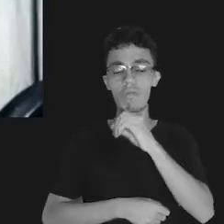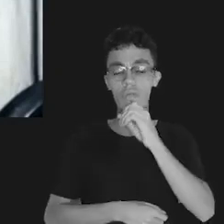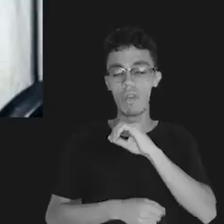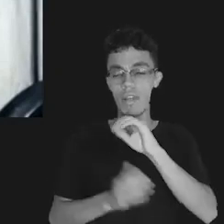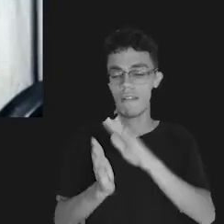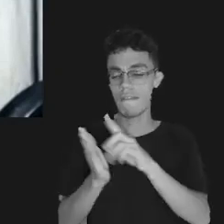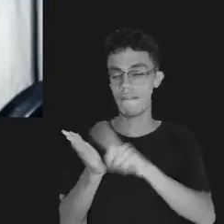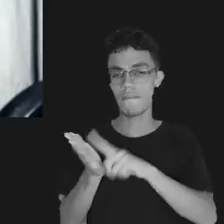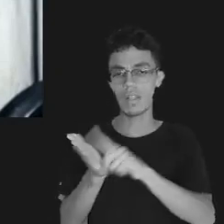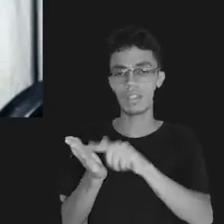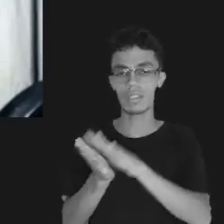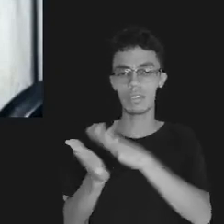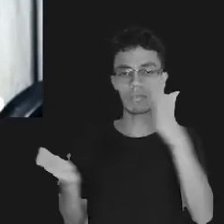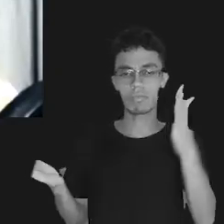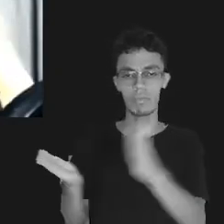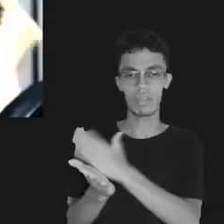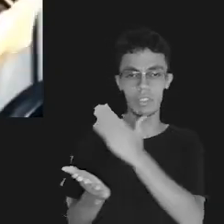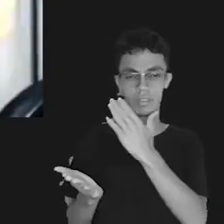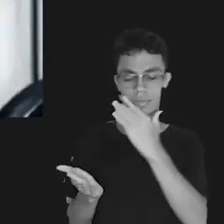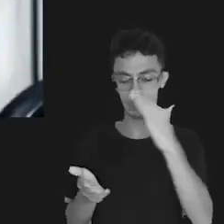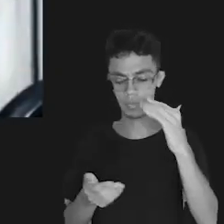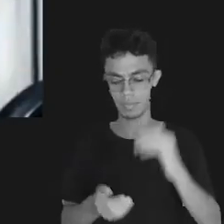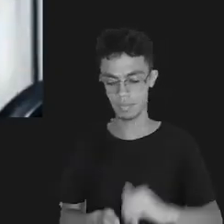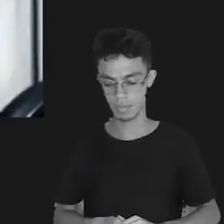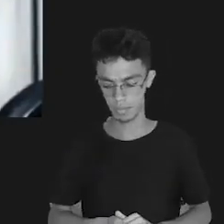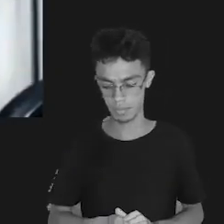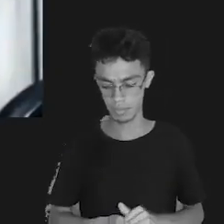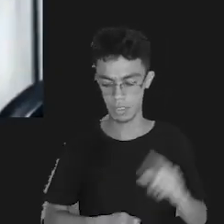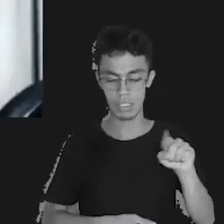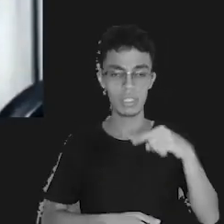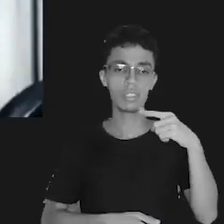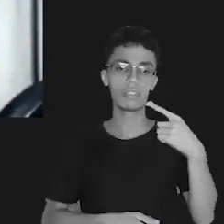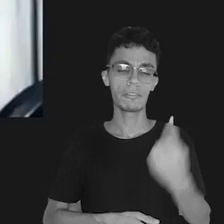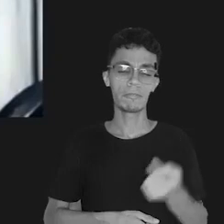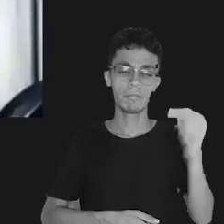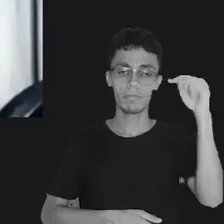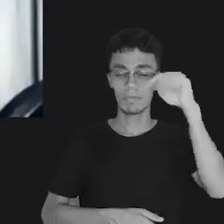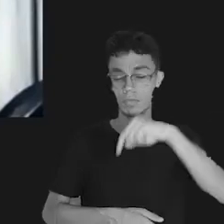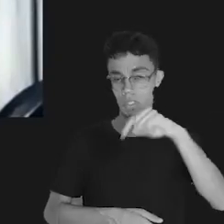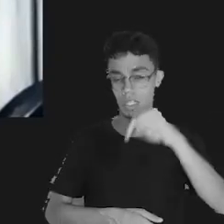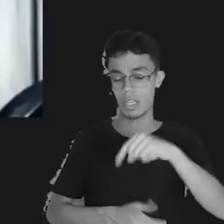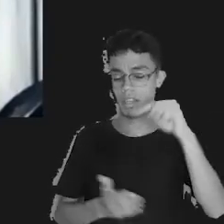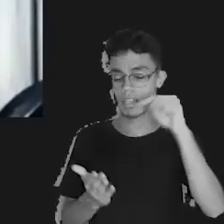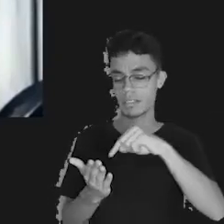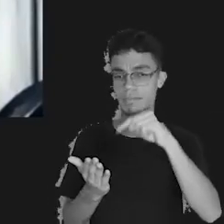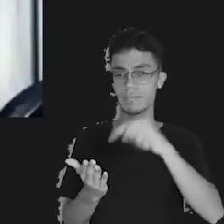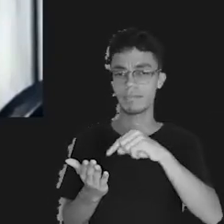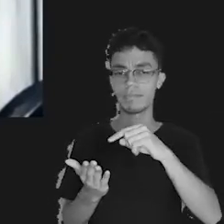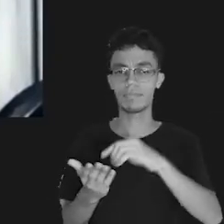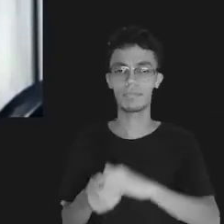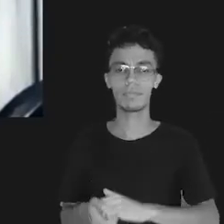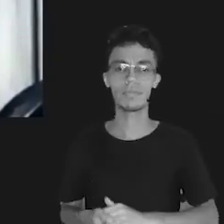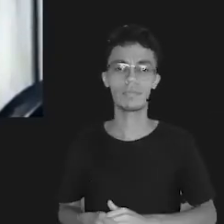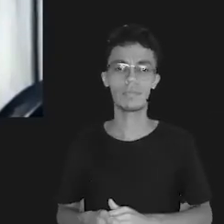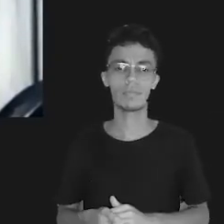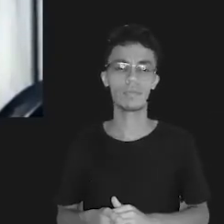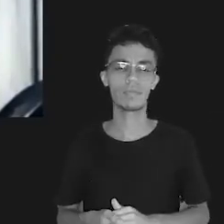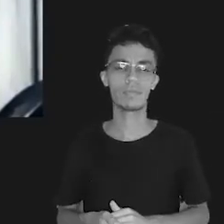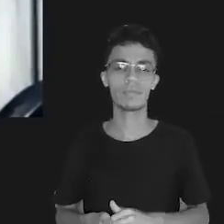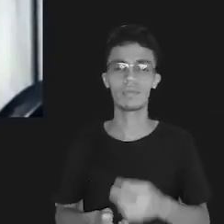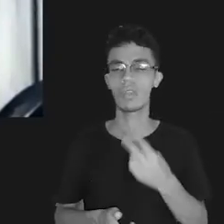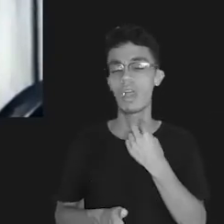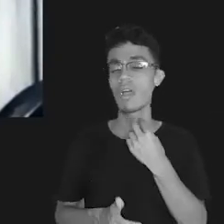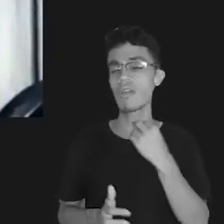um enorme volume sobre a mesa. E depois, aqui está. Não se deve